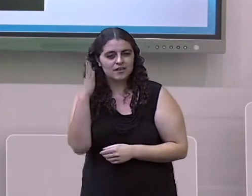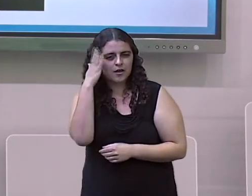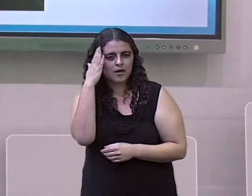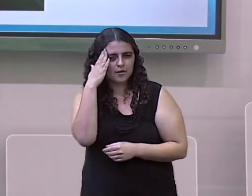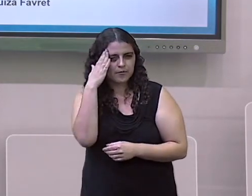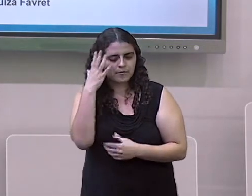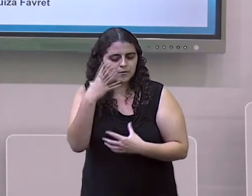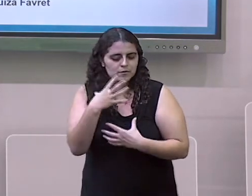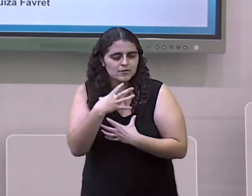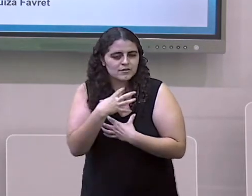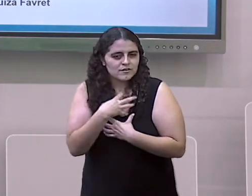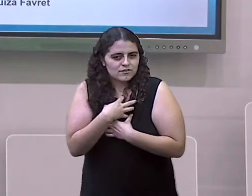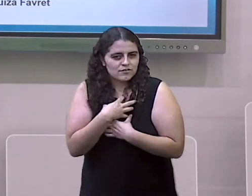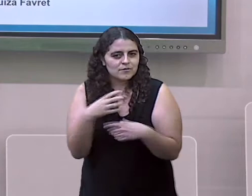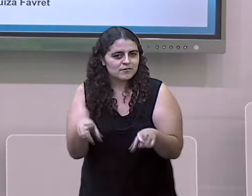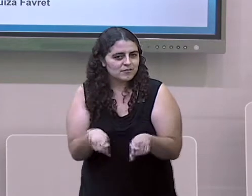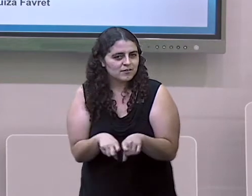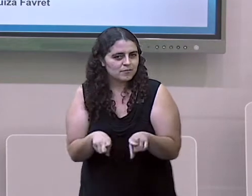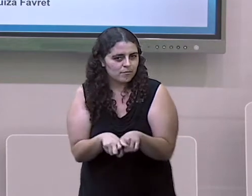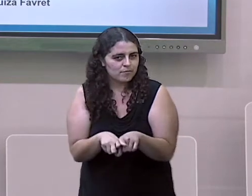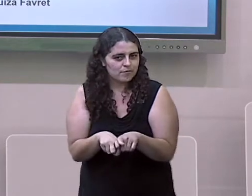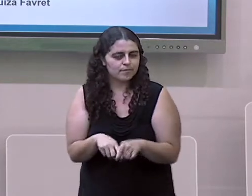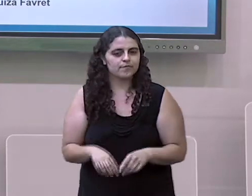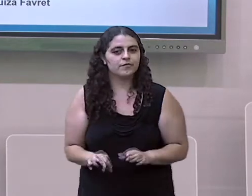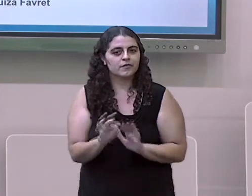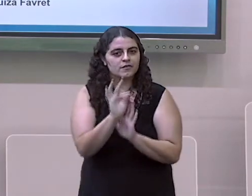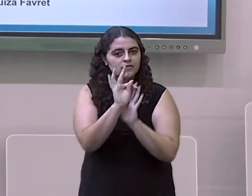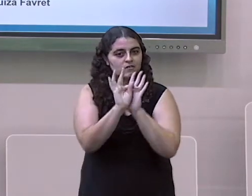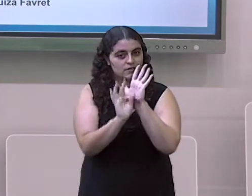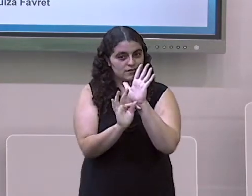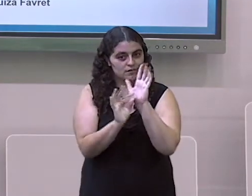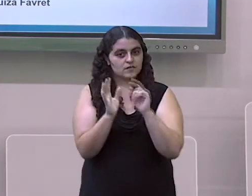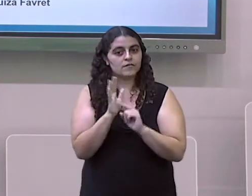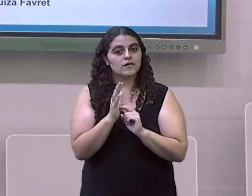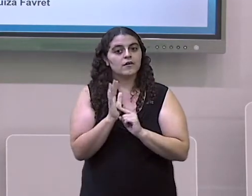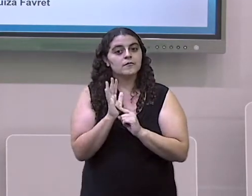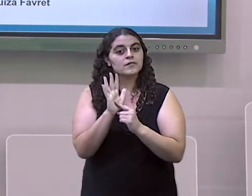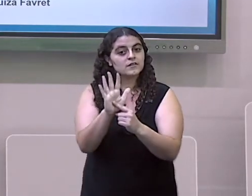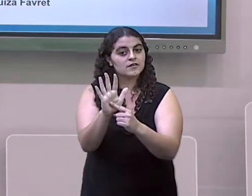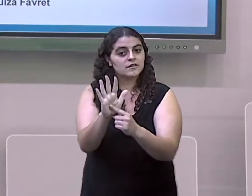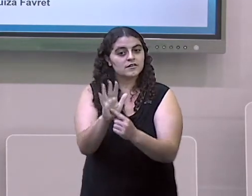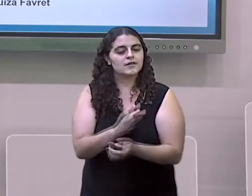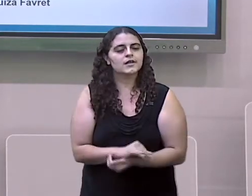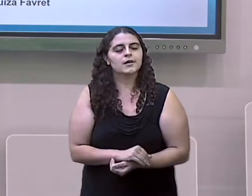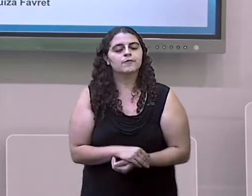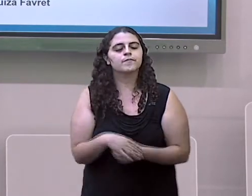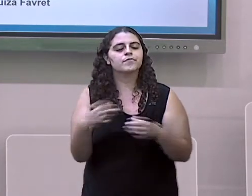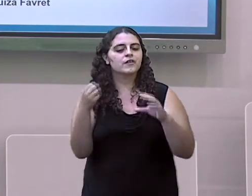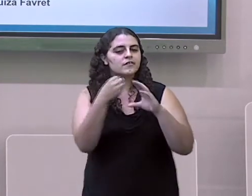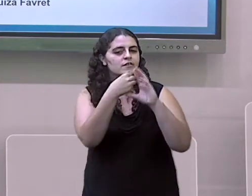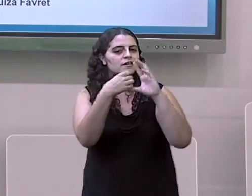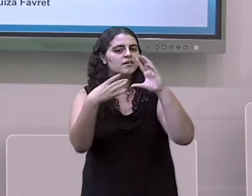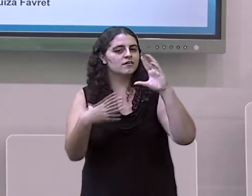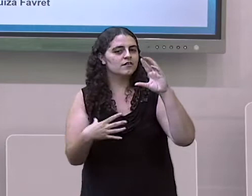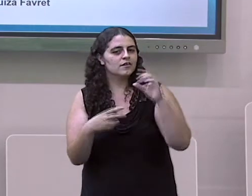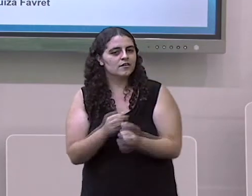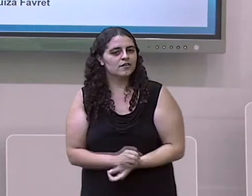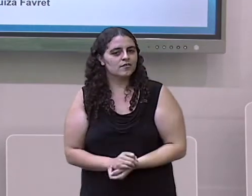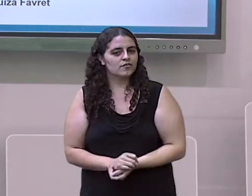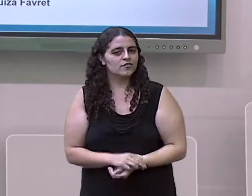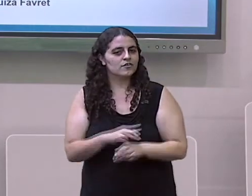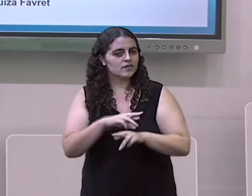que sentimos. Esse texto ele vai retratar justamente tudo aquilo que eu disse. Perceber então